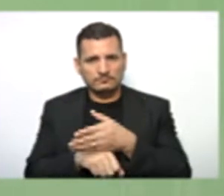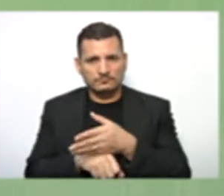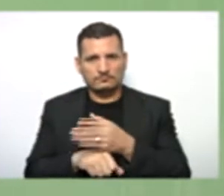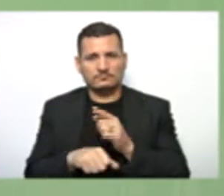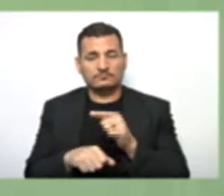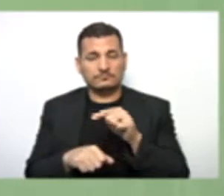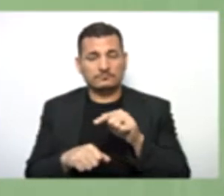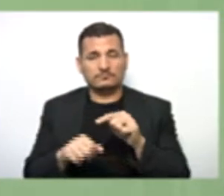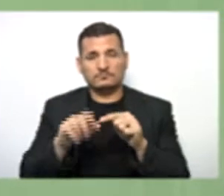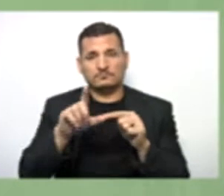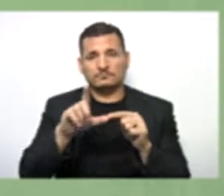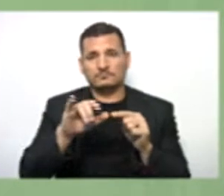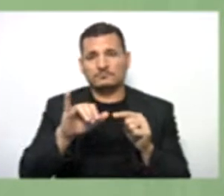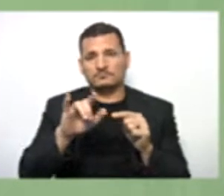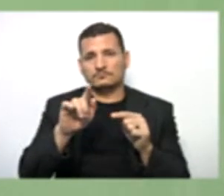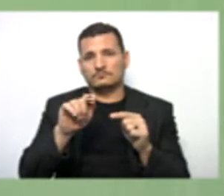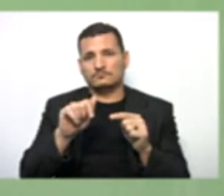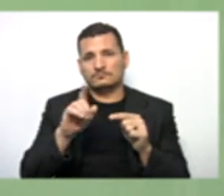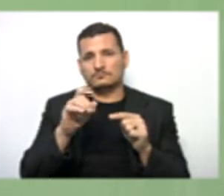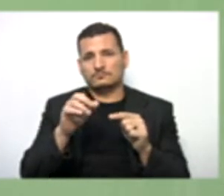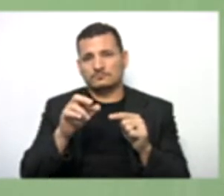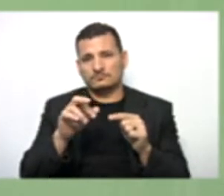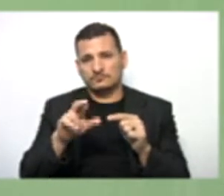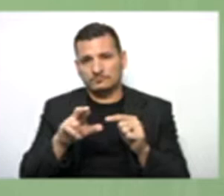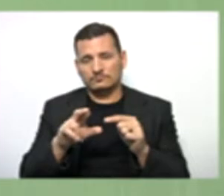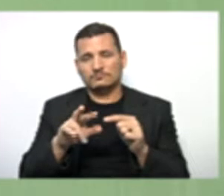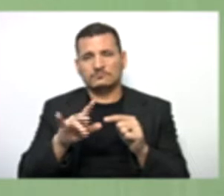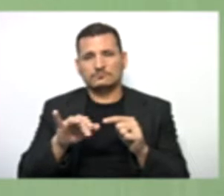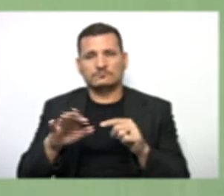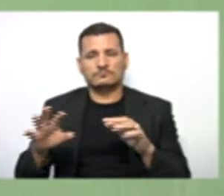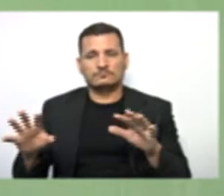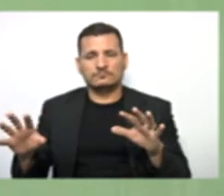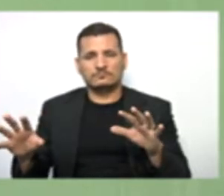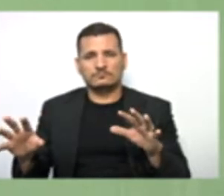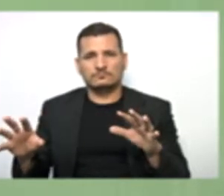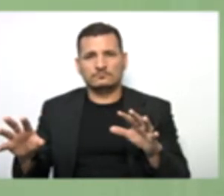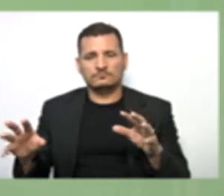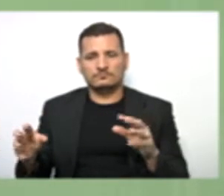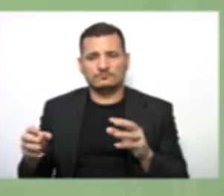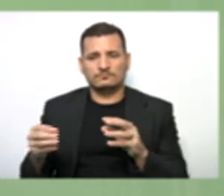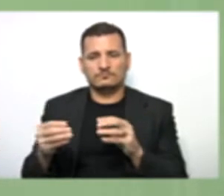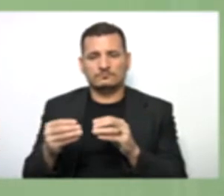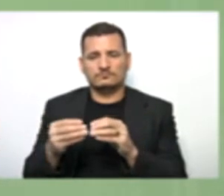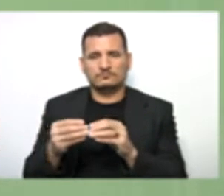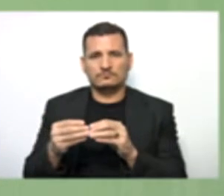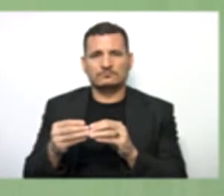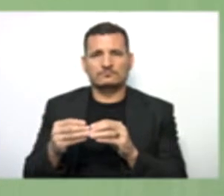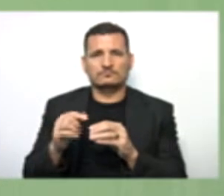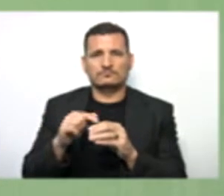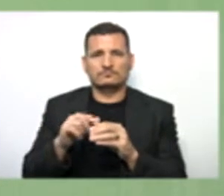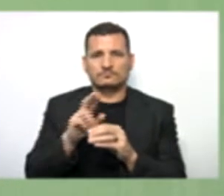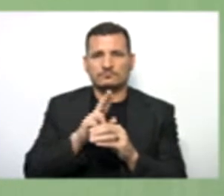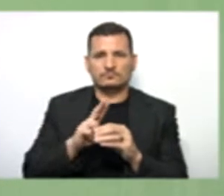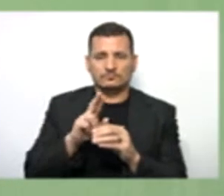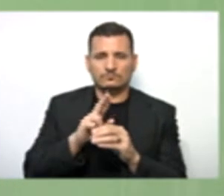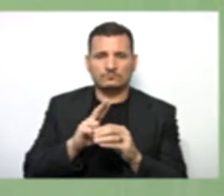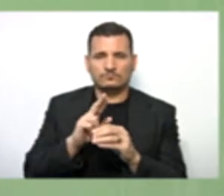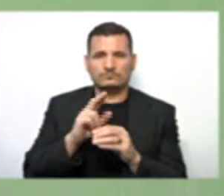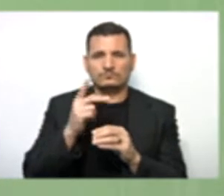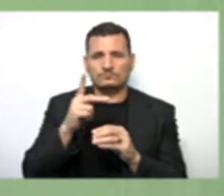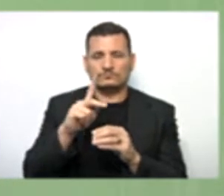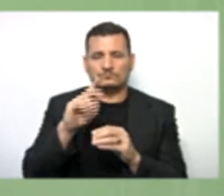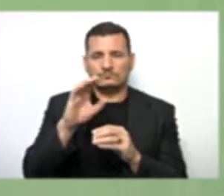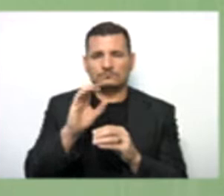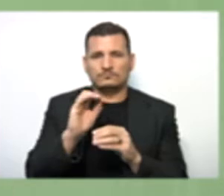do ligador, vai se fazer a junção entre as funções do seu